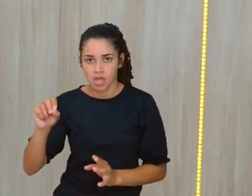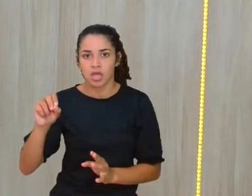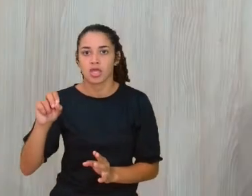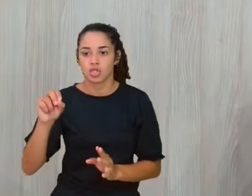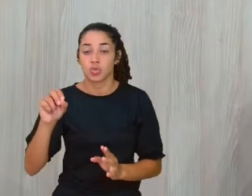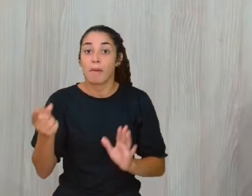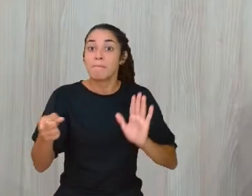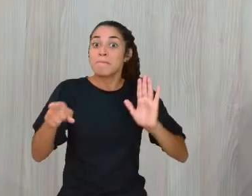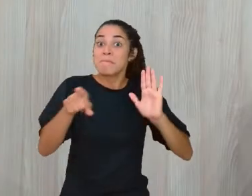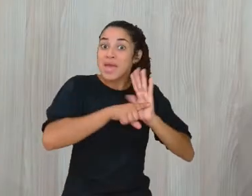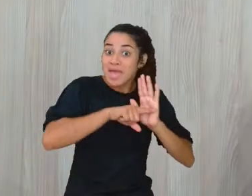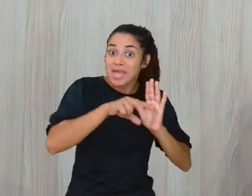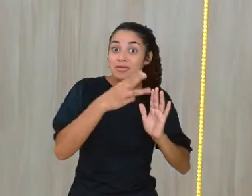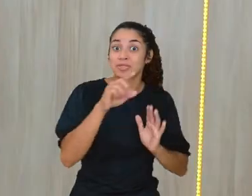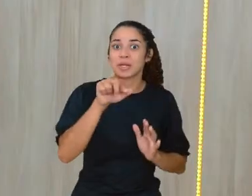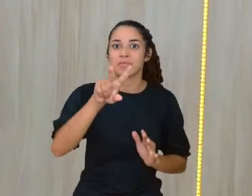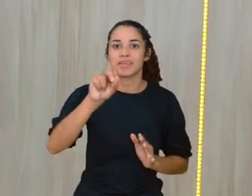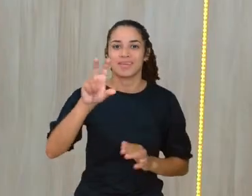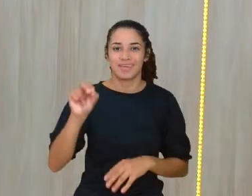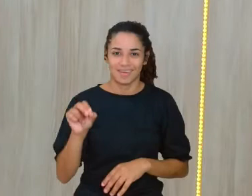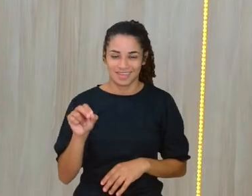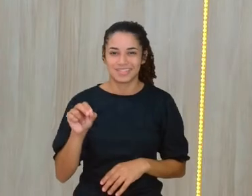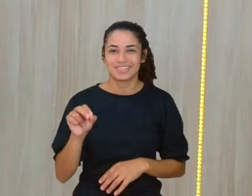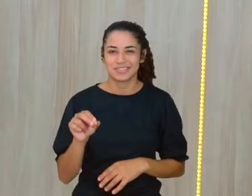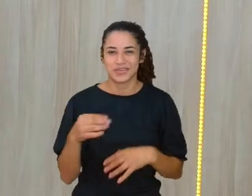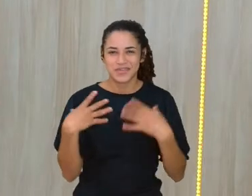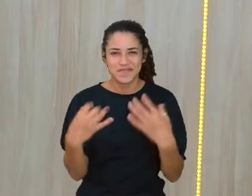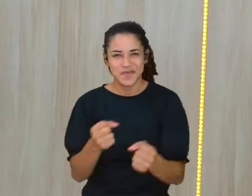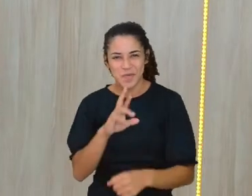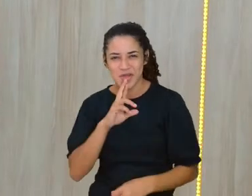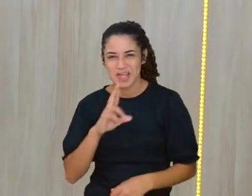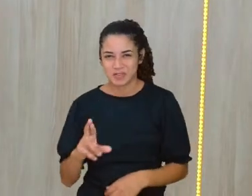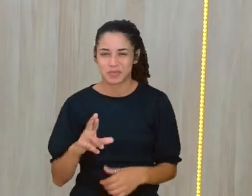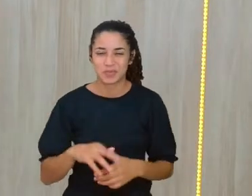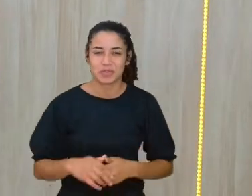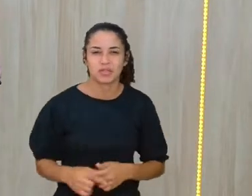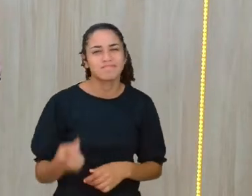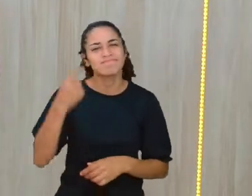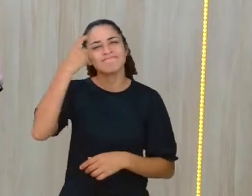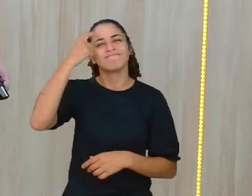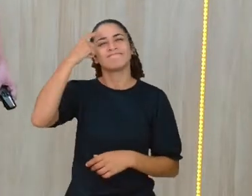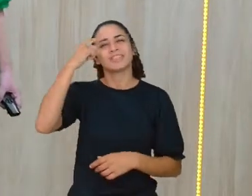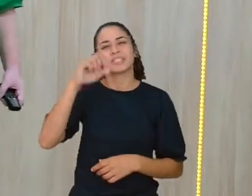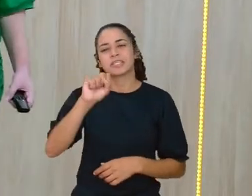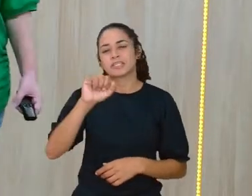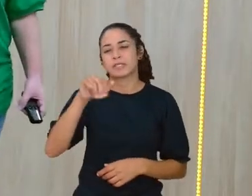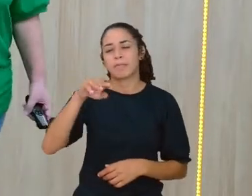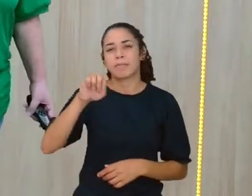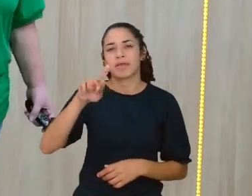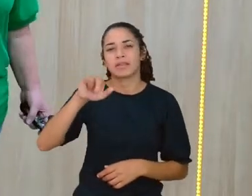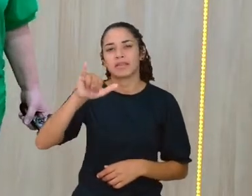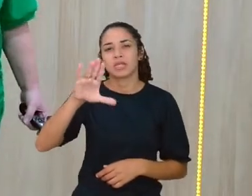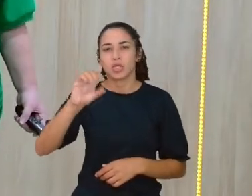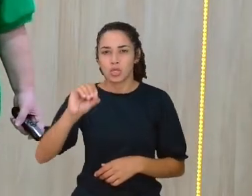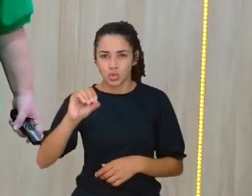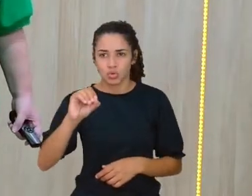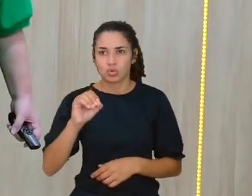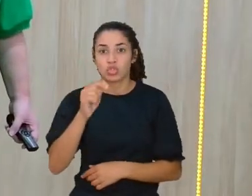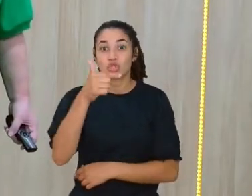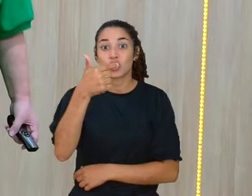Menos 3.500. Tá bom, gente. Bora lá responder? Pensem aí o simétrico